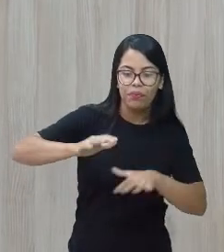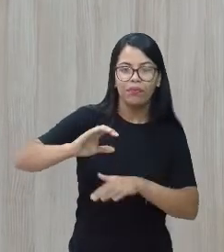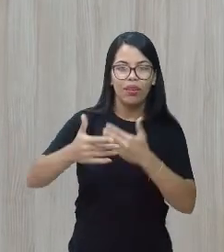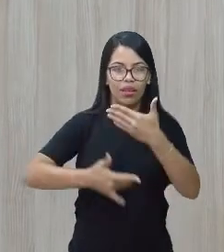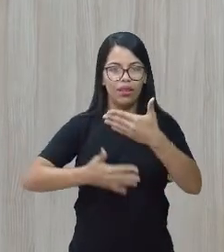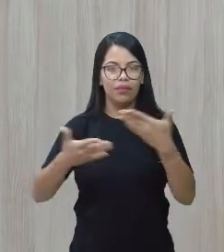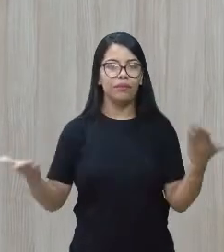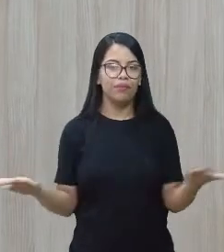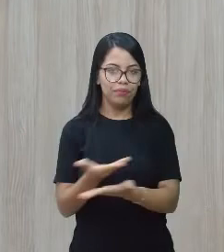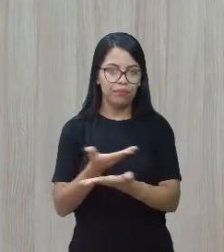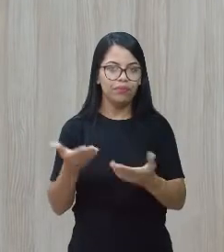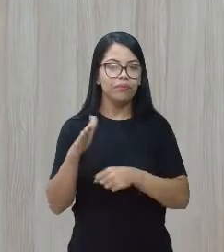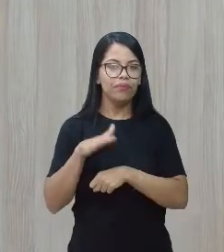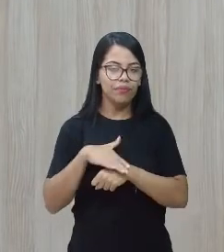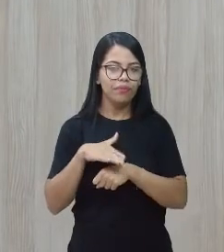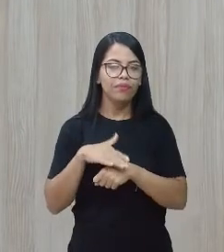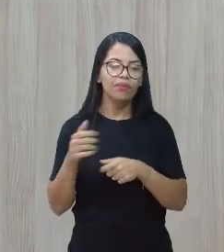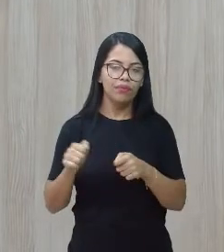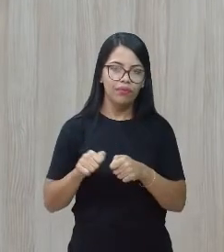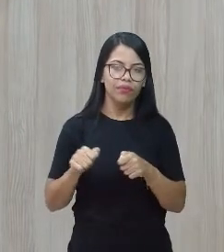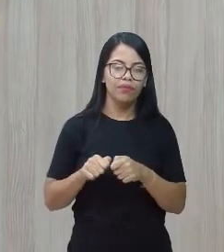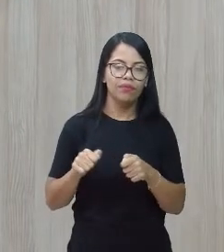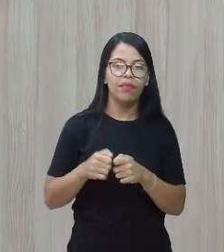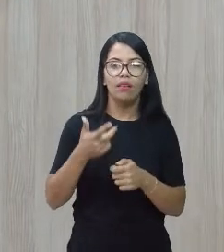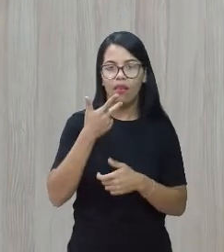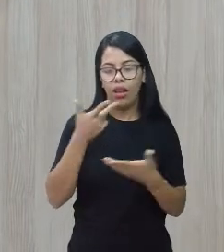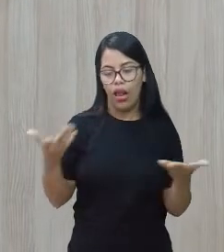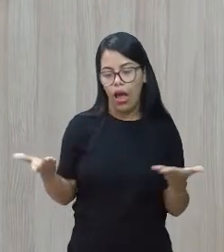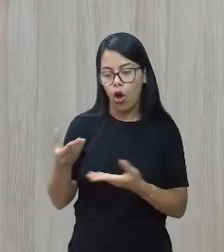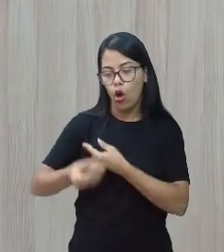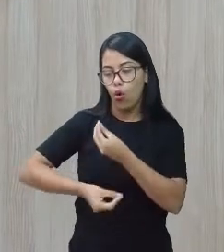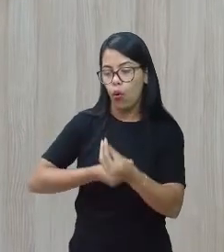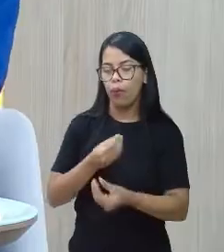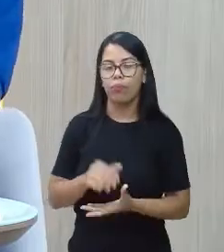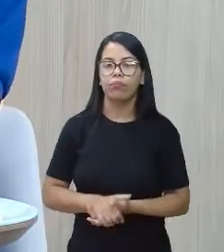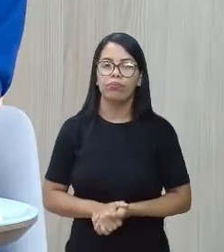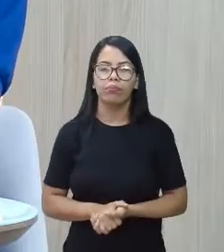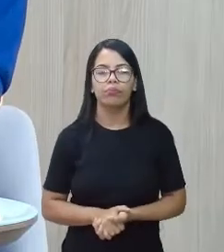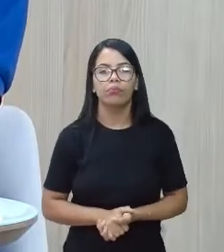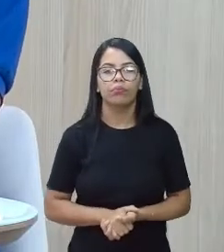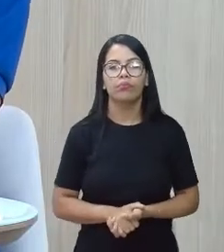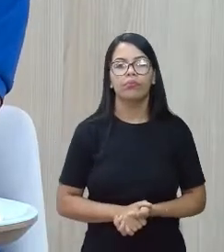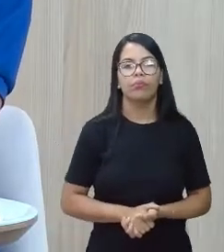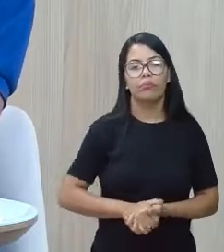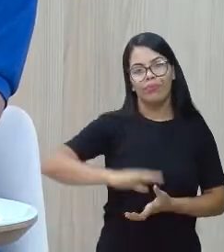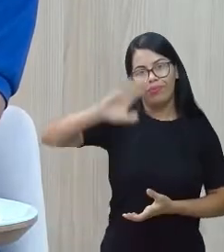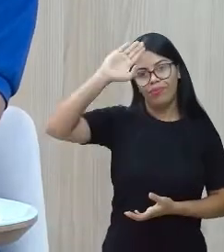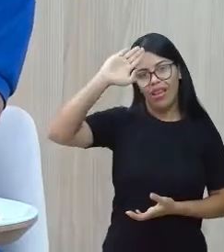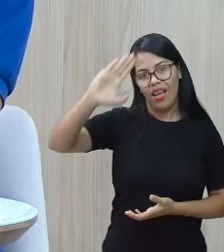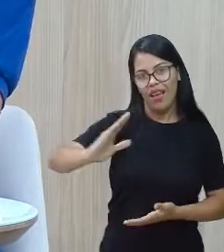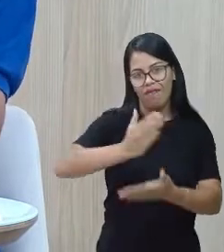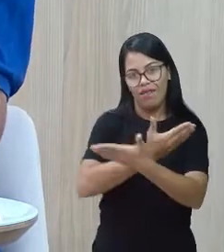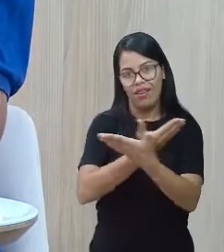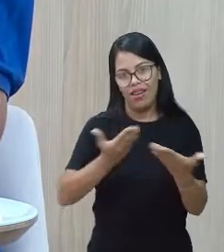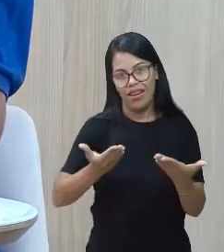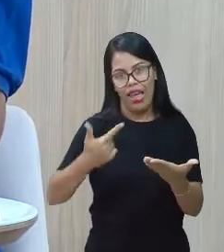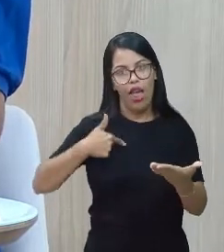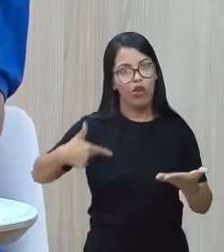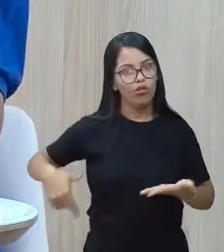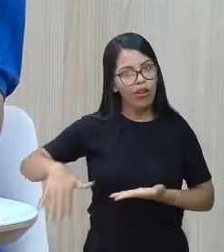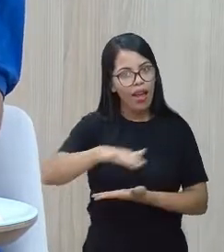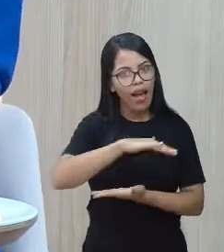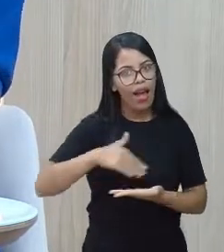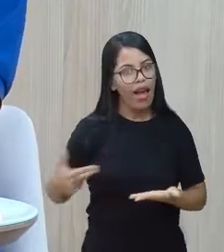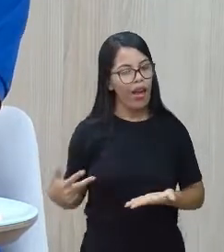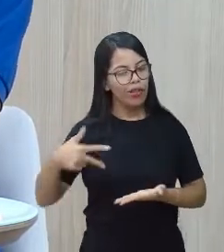palavrinha para ele aqui, para ele falar aí como é que está a questão do chat. Fala, galerinha! Tô na área,